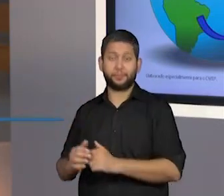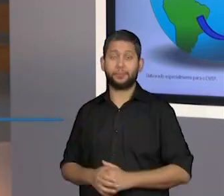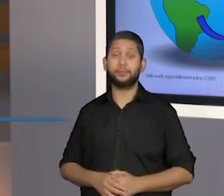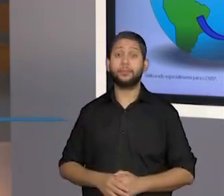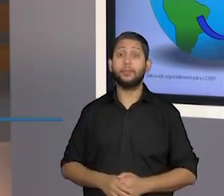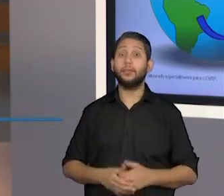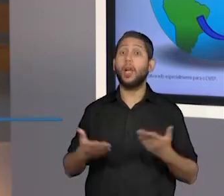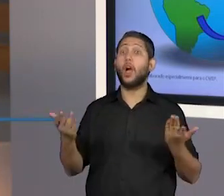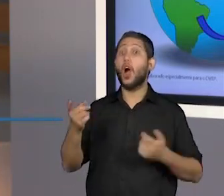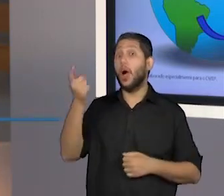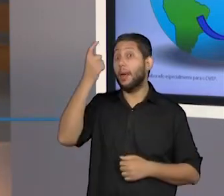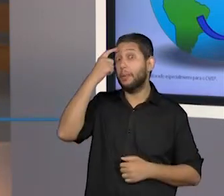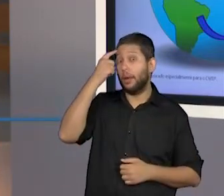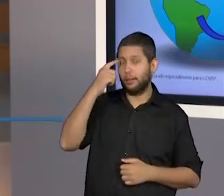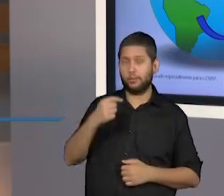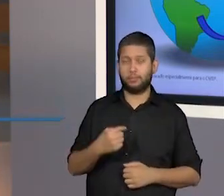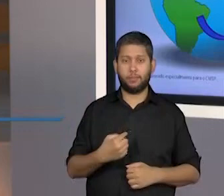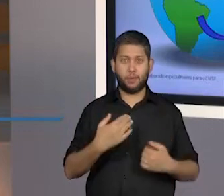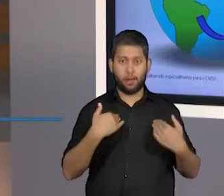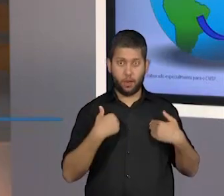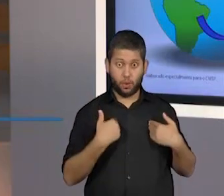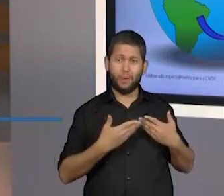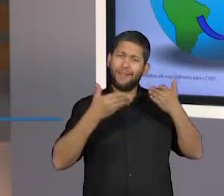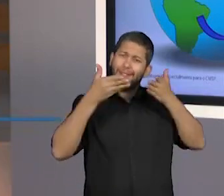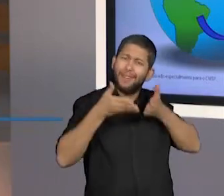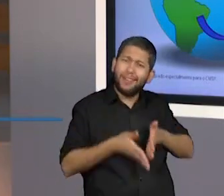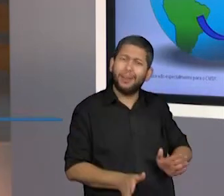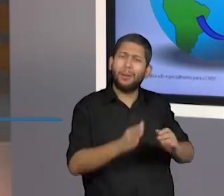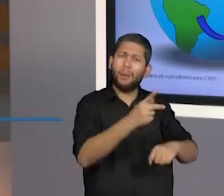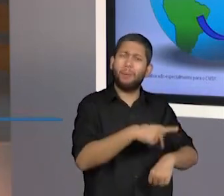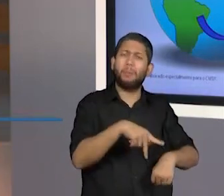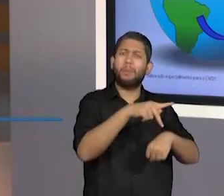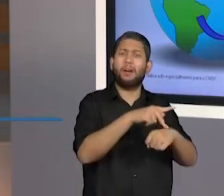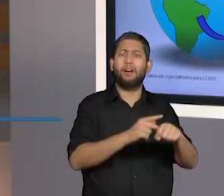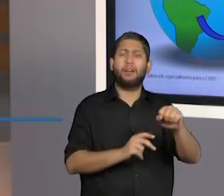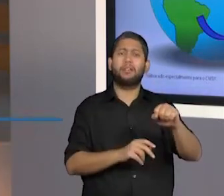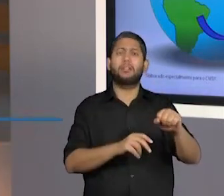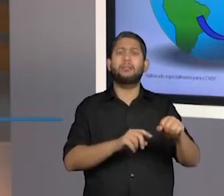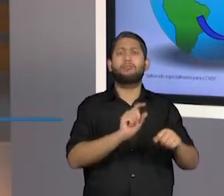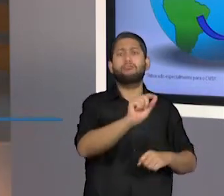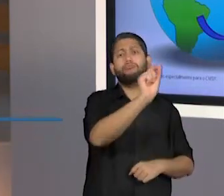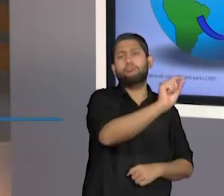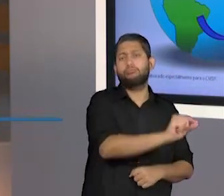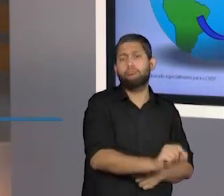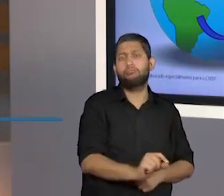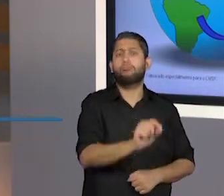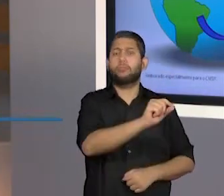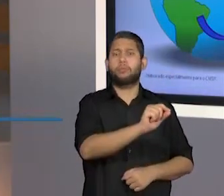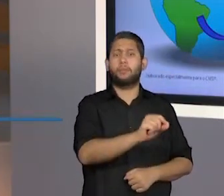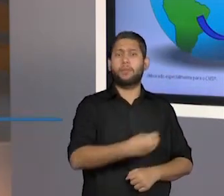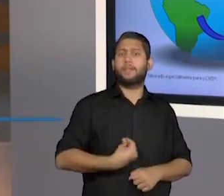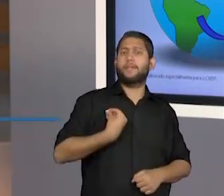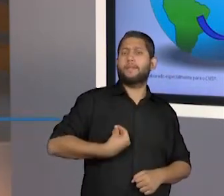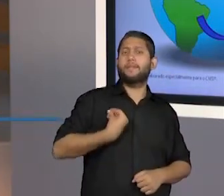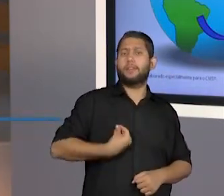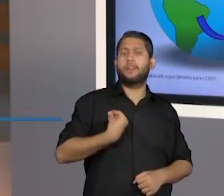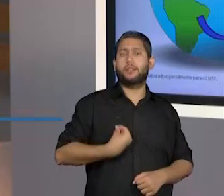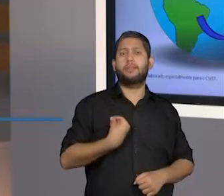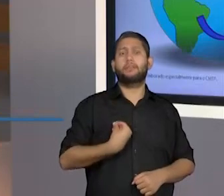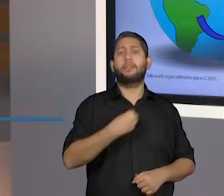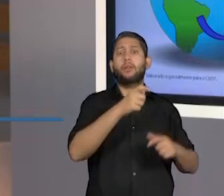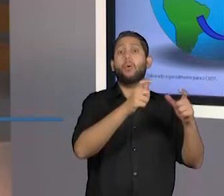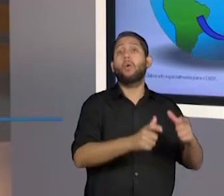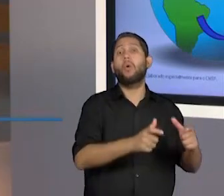e vim para o Brasil. Eu fiz um movimento contrário. Então, para os brasileiros, eu sou um